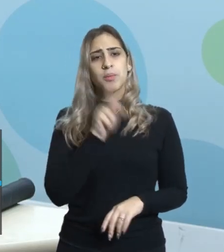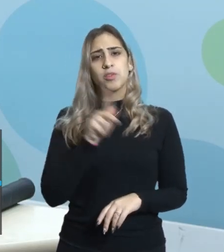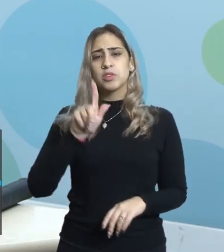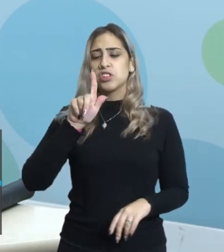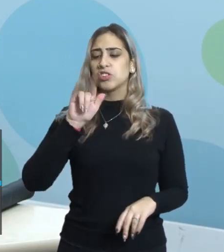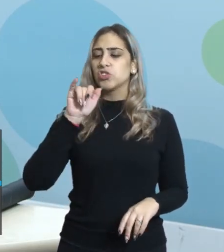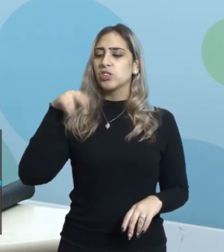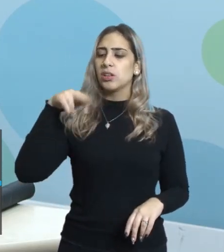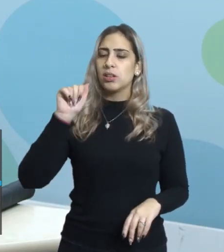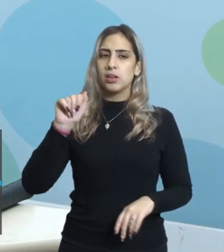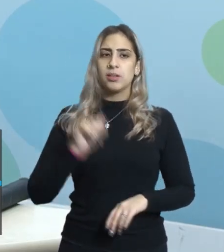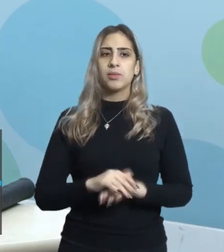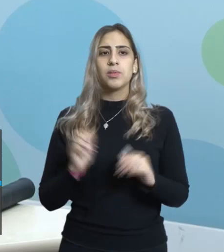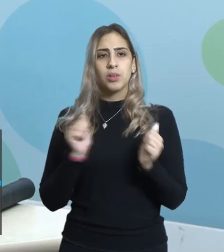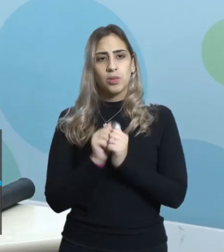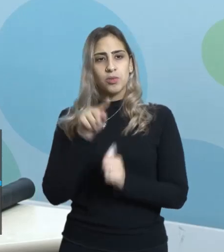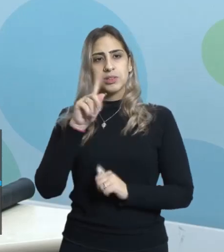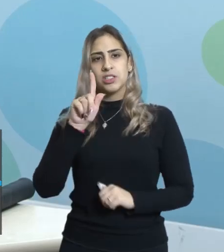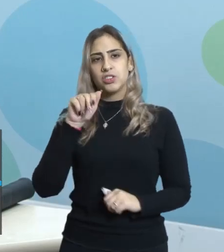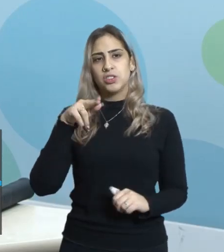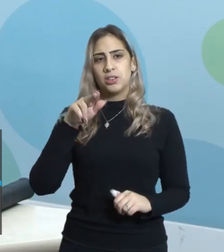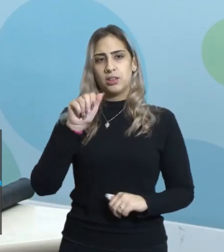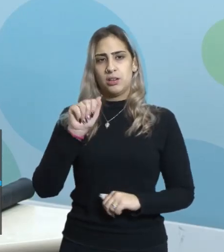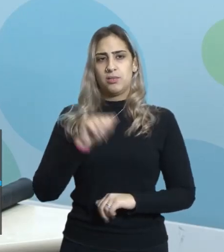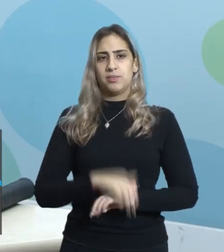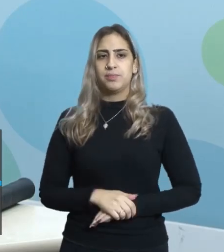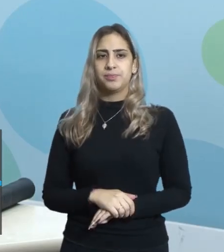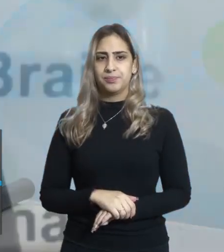Gina, da DE de Marília. Com você, Gina.